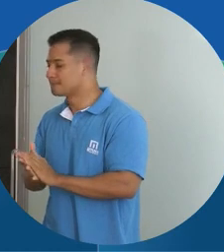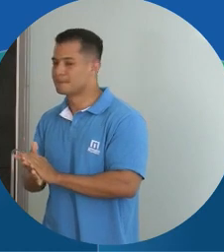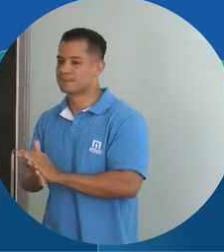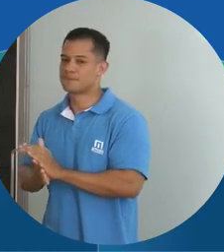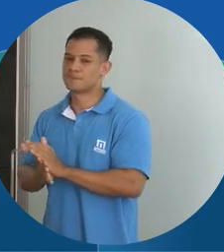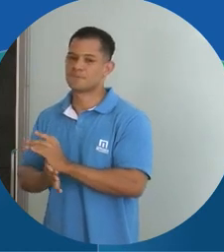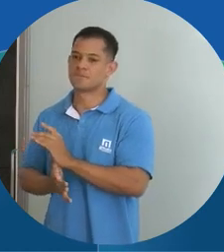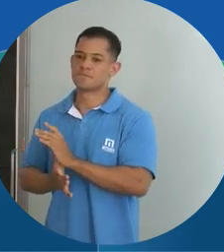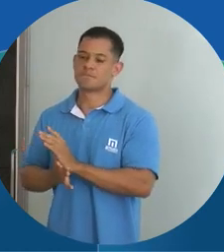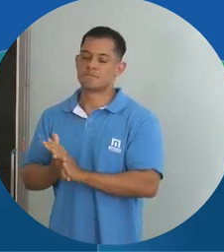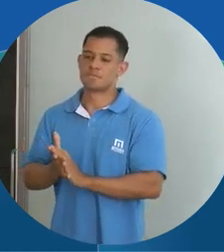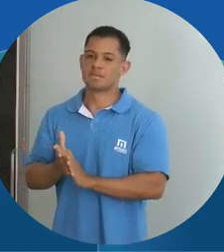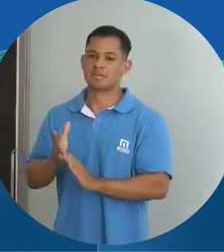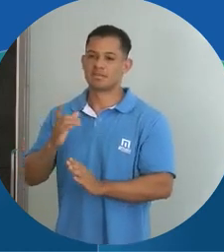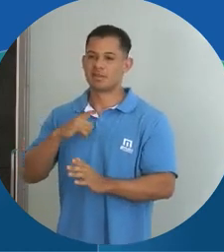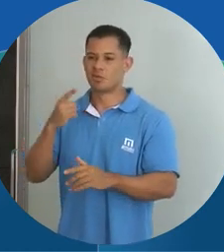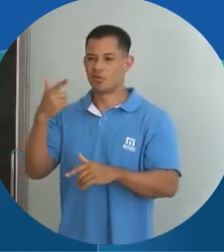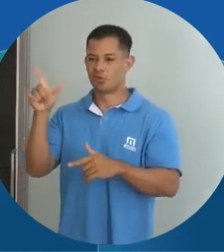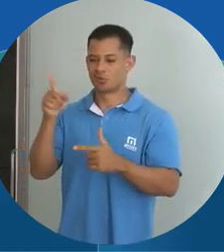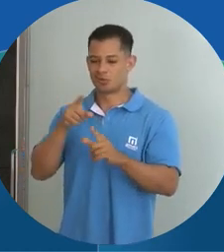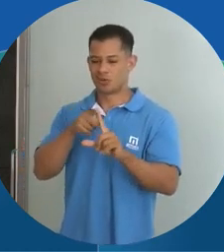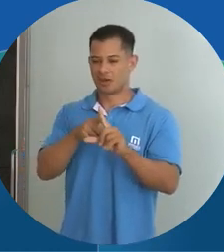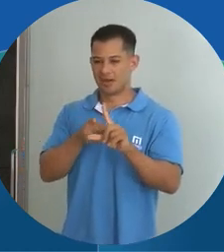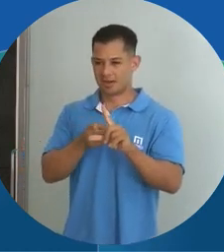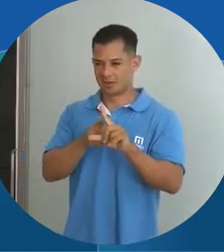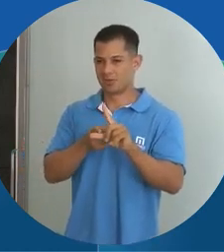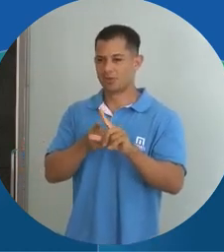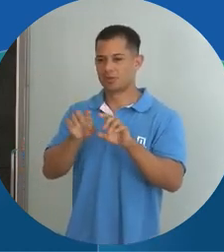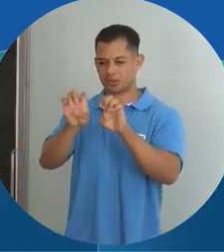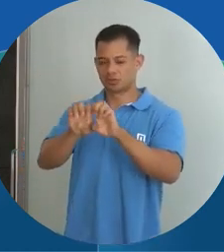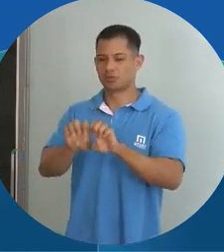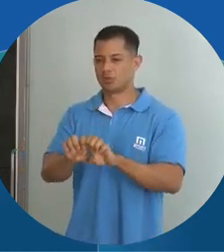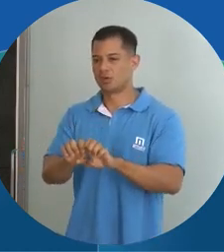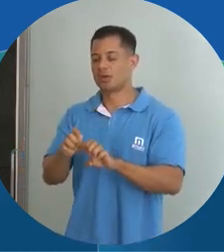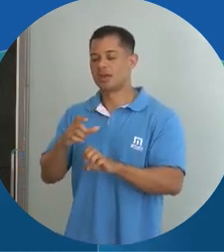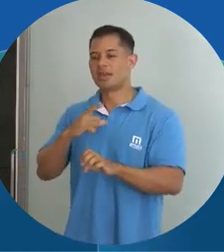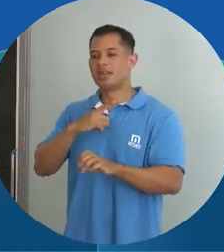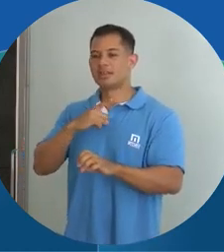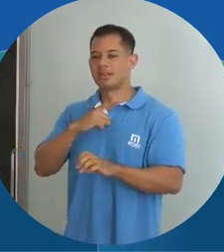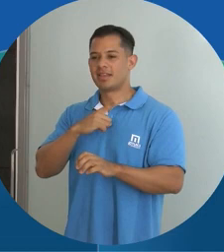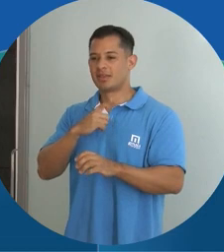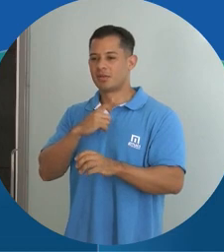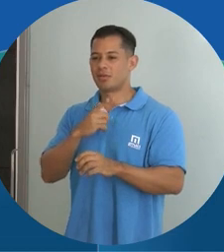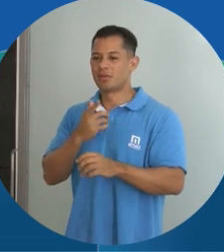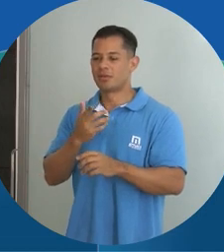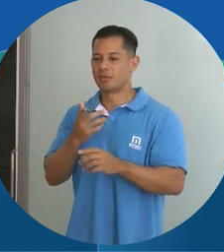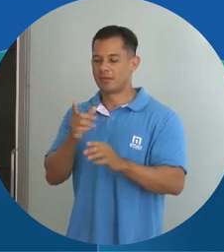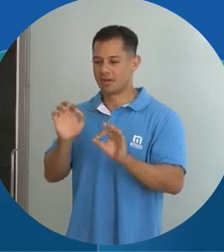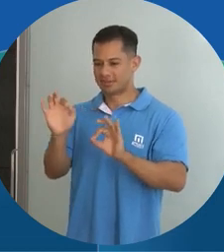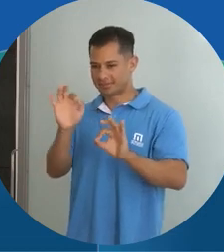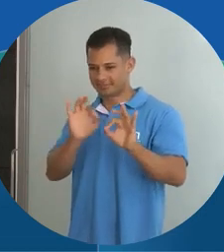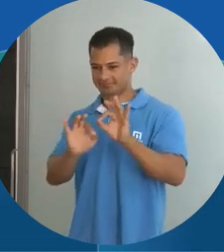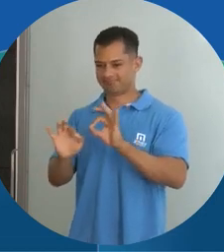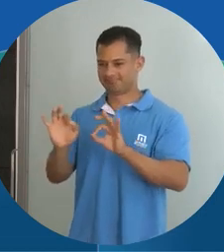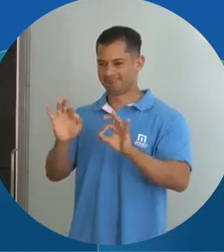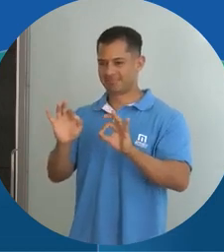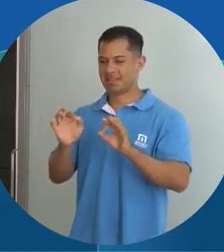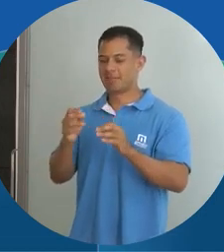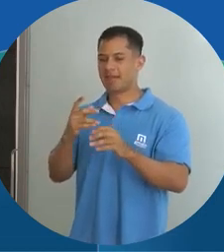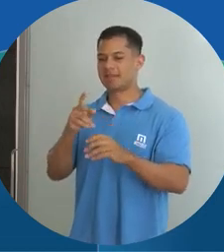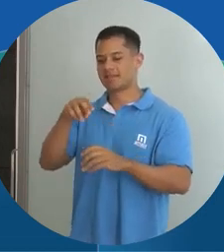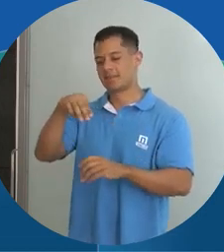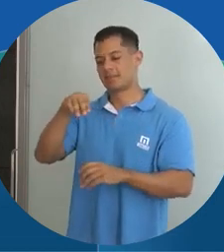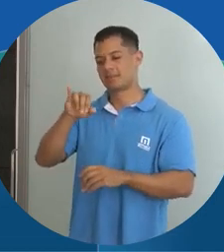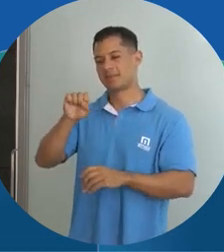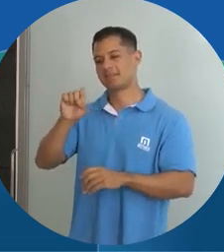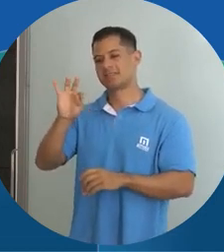Né, aqui é outro ângulo aí da estrutura, e a gente vê que ela tem uma geometria, né, mista, aí, não